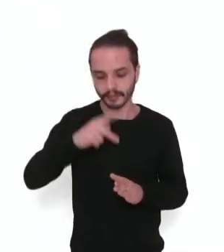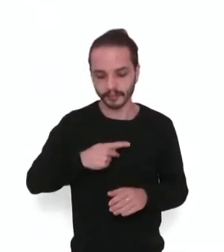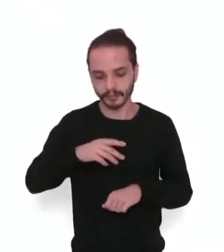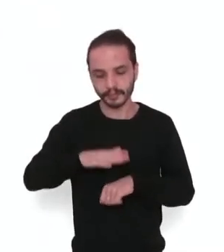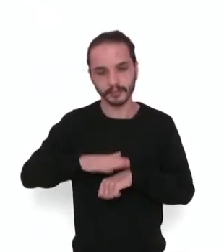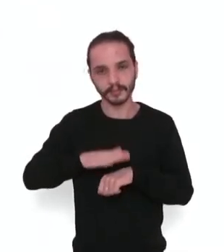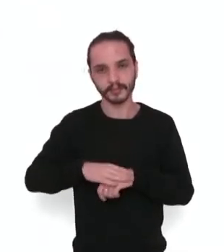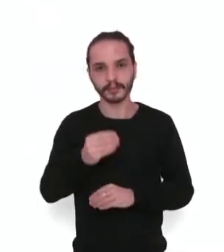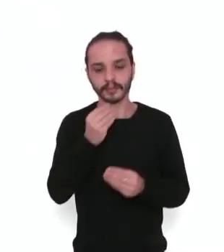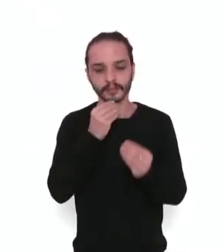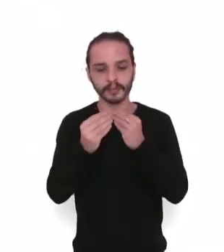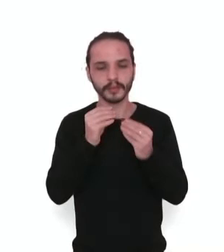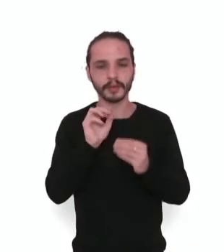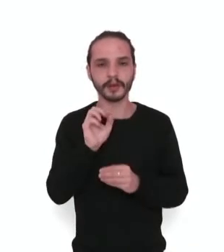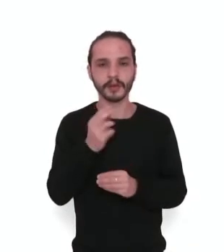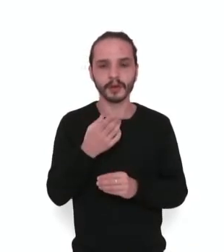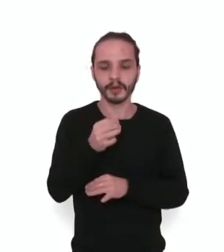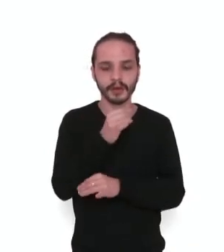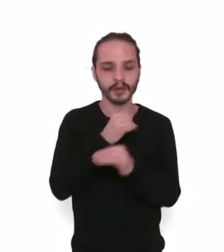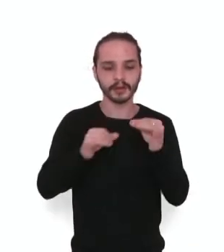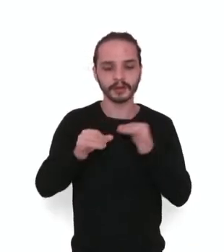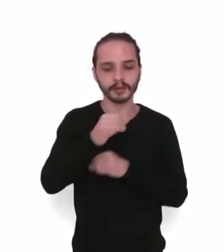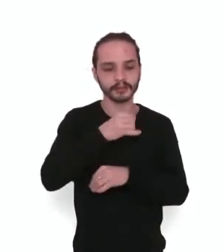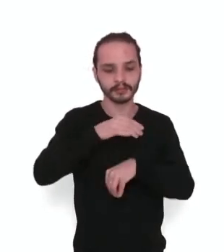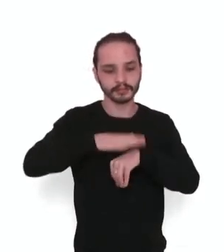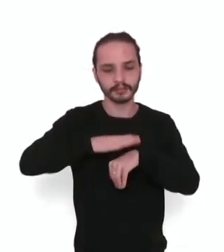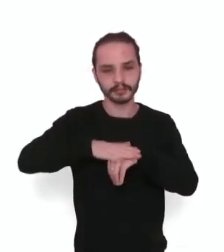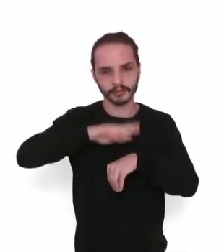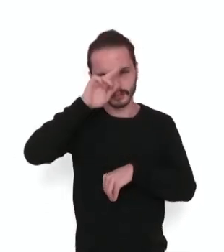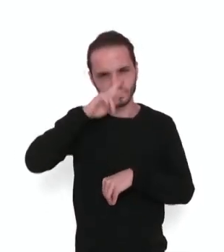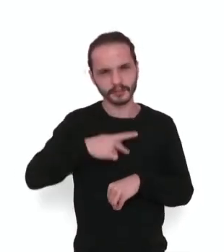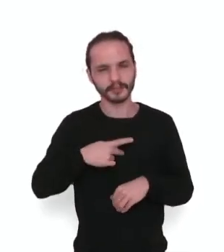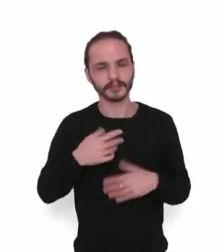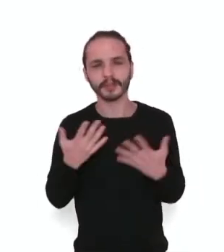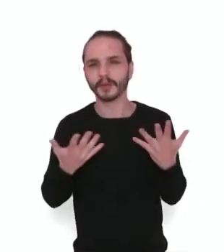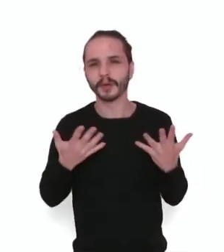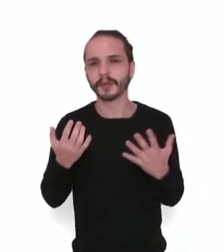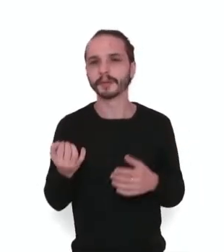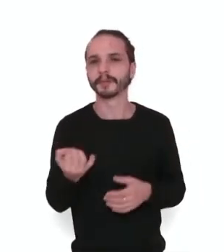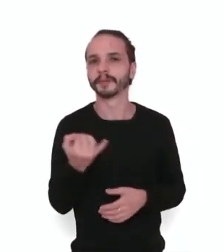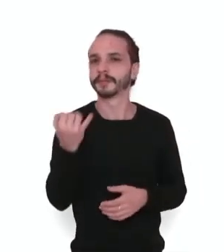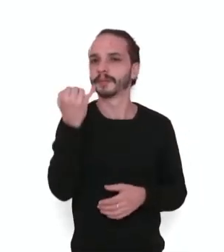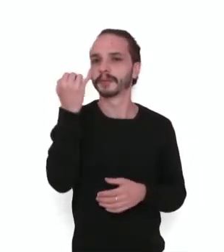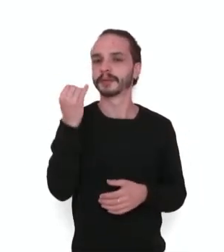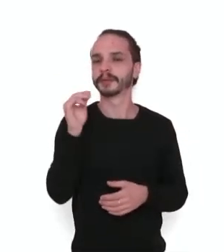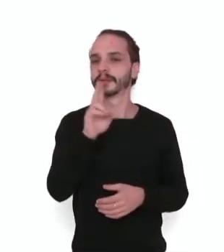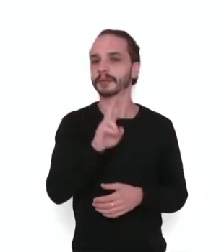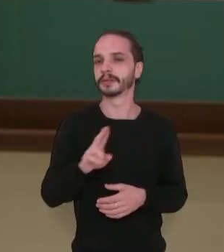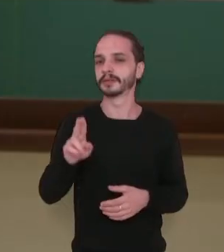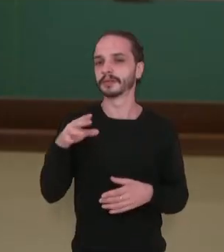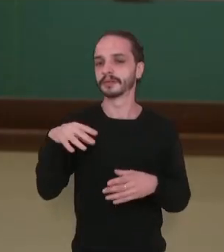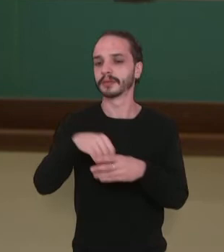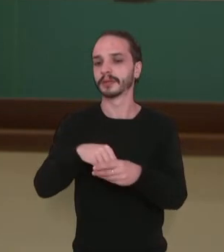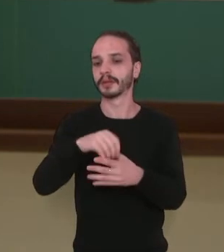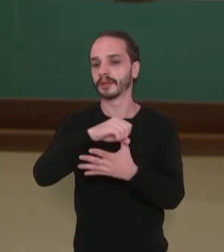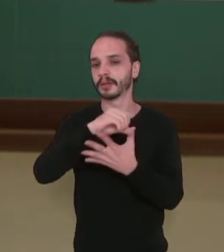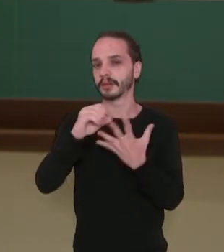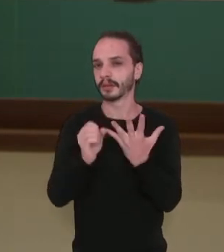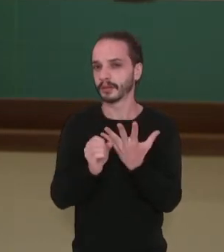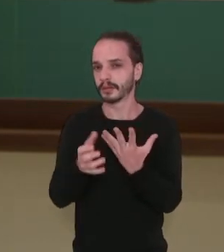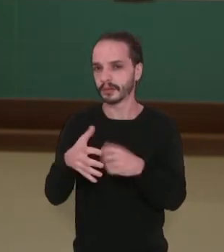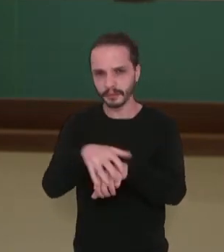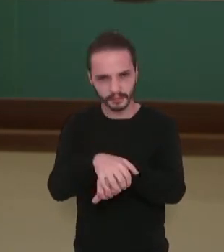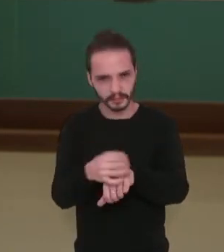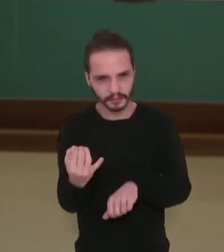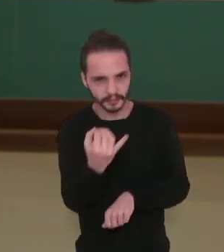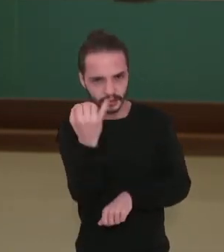também chamados de autótrofos ou autotróficos. Qual que é a importância ecológica desse reino, o reino Monero? Tem